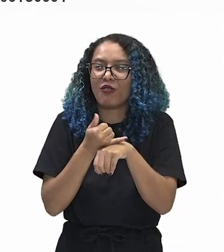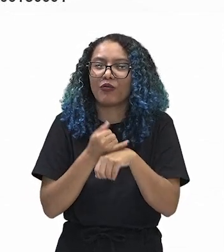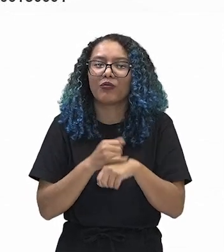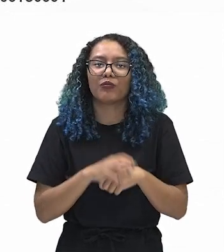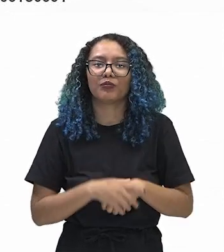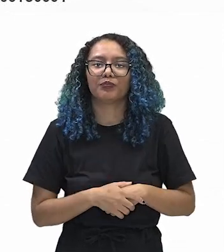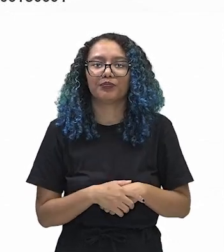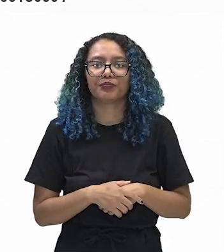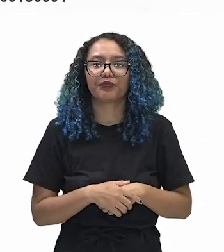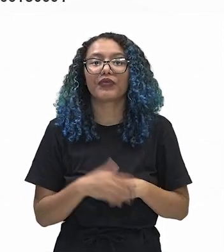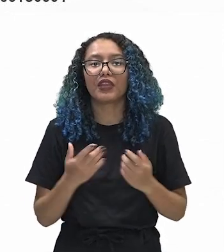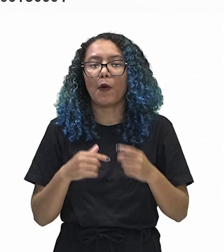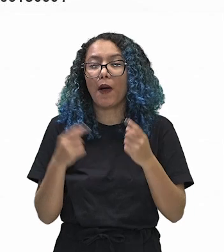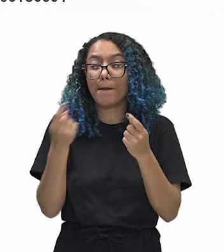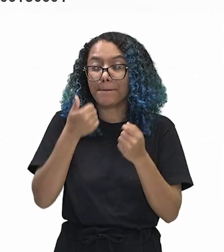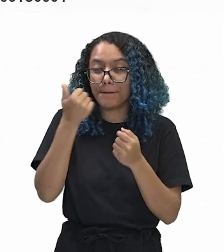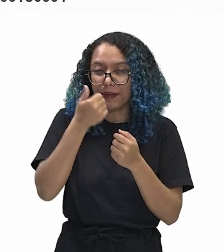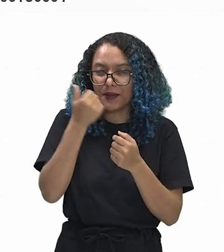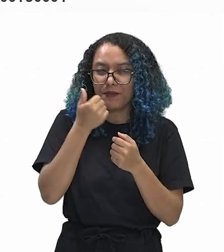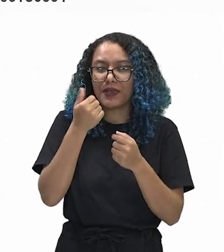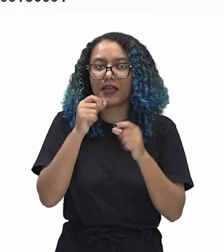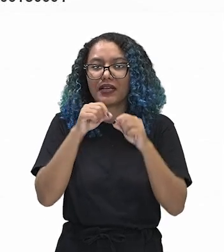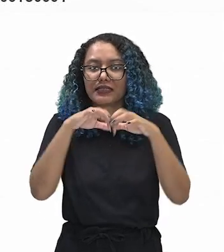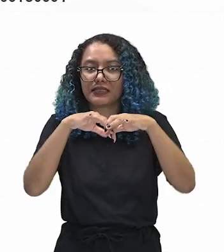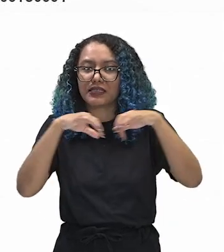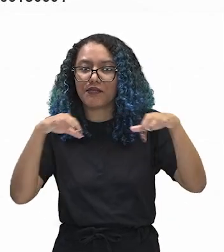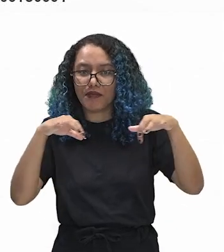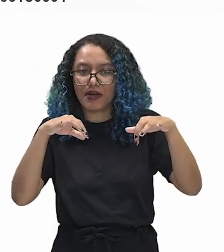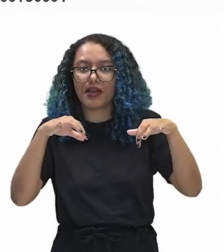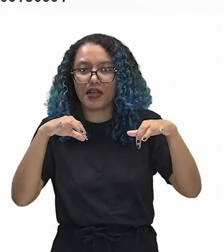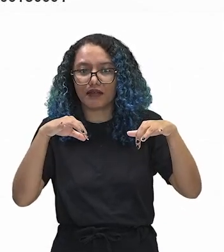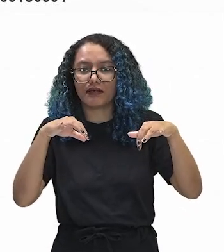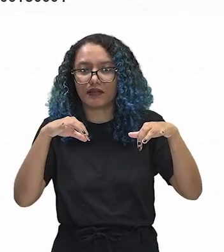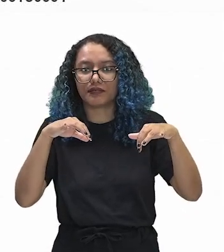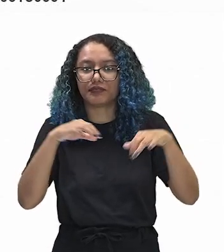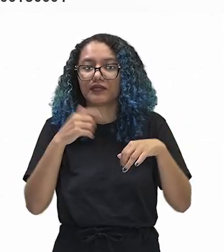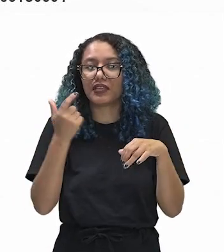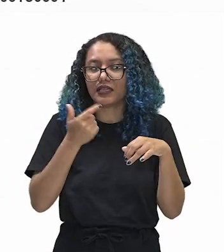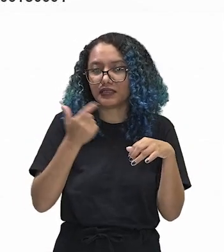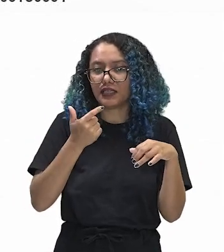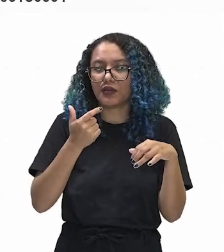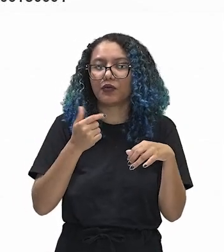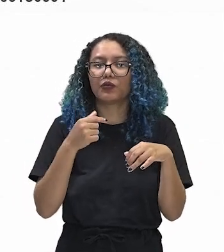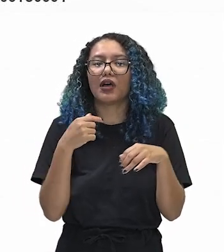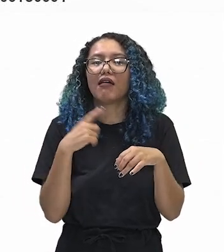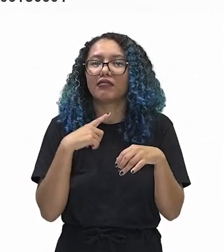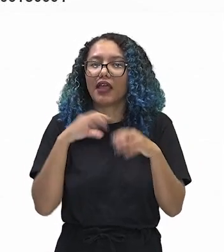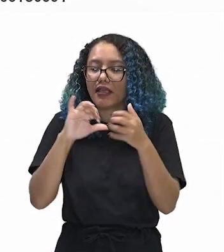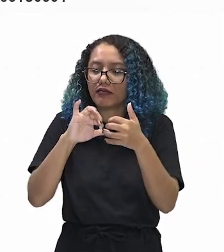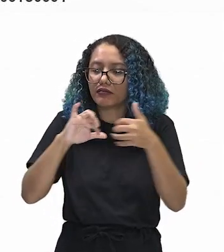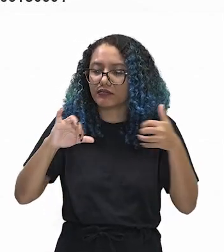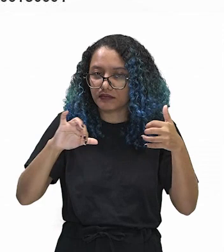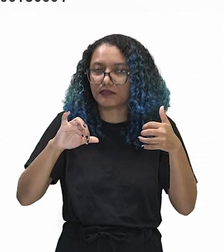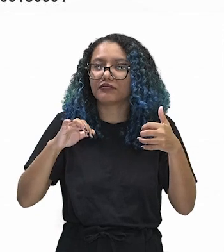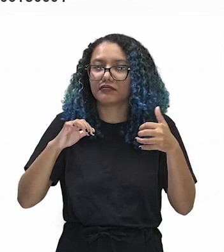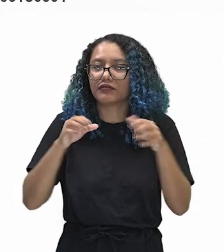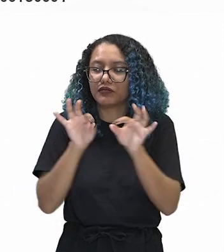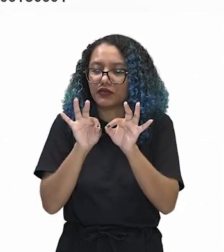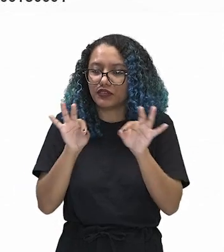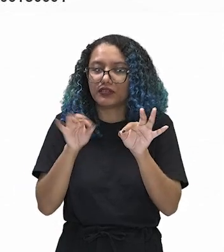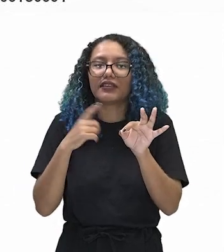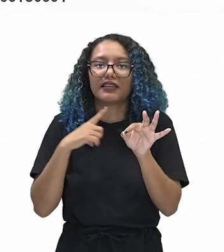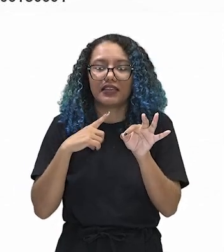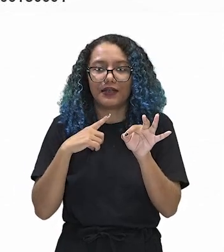né, resistiva, é separada da camada condutora por espaçadores. Então, tem ali uma distância entre elas. E